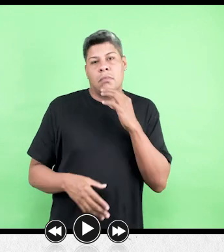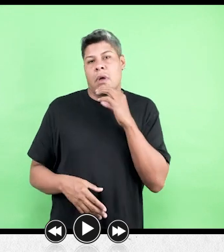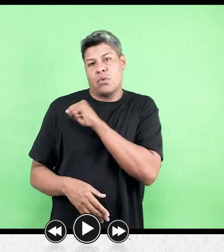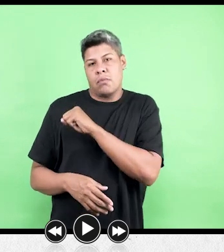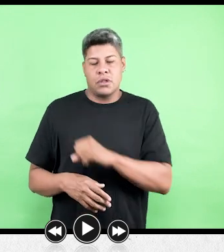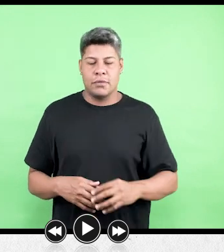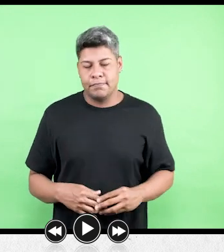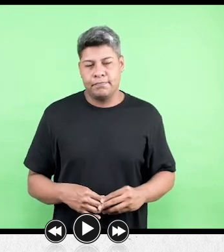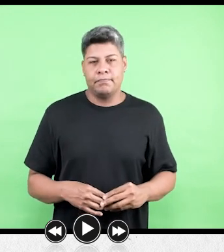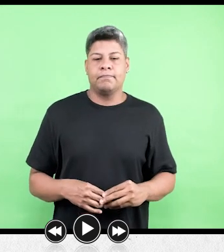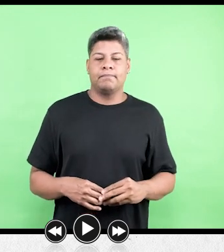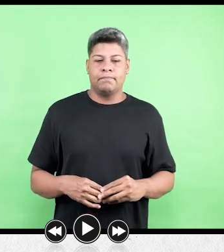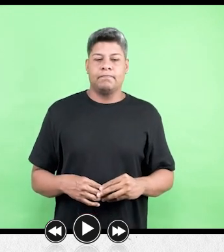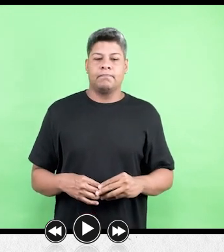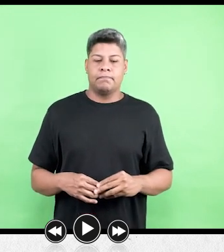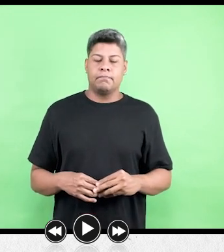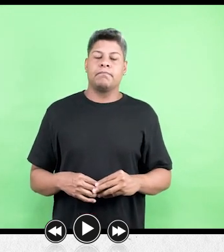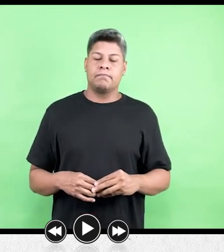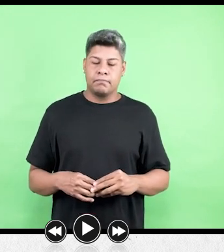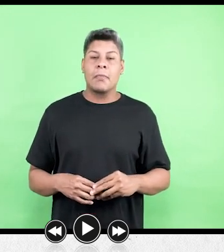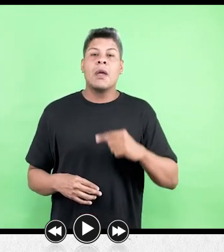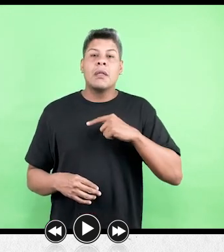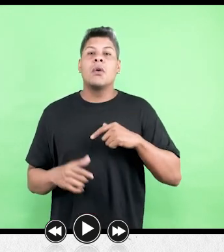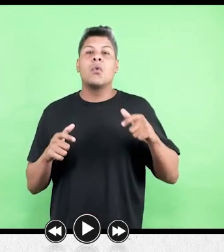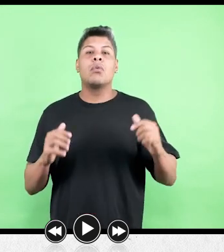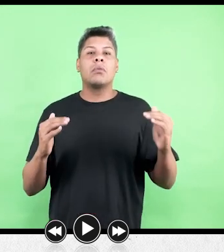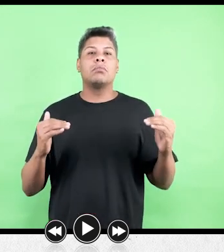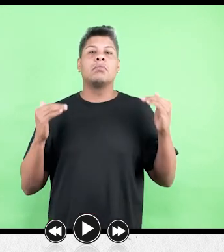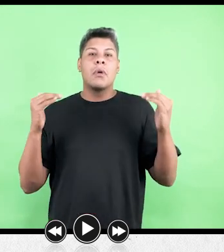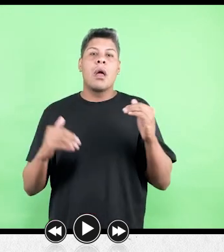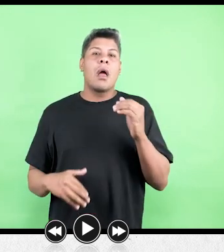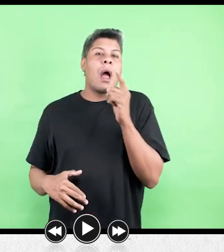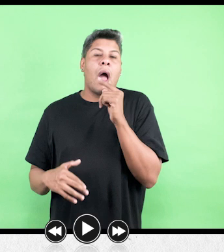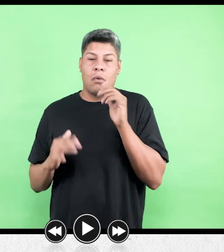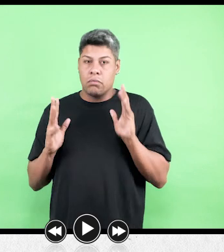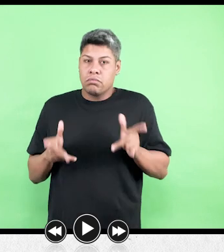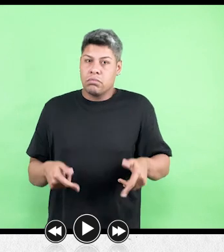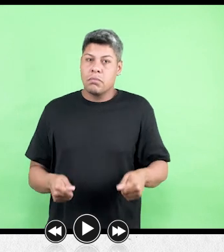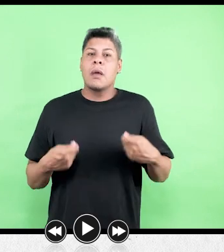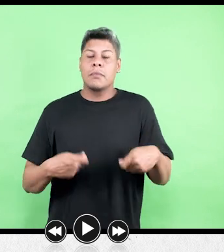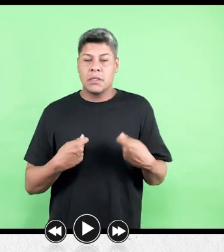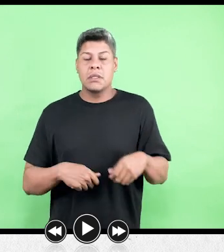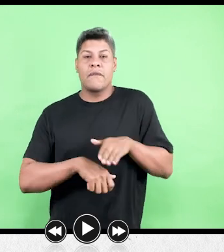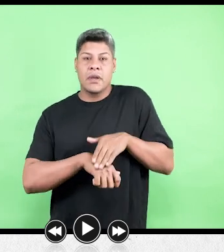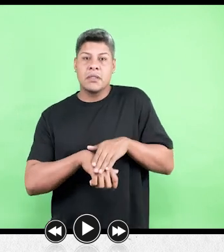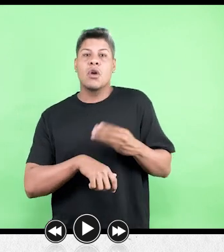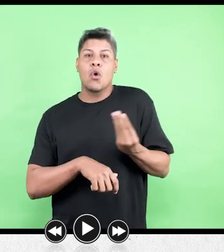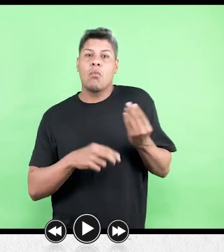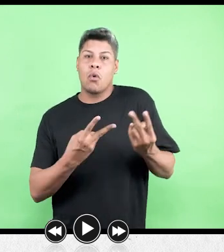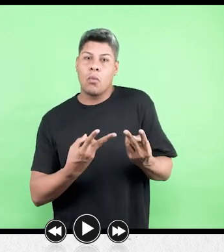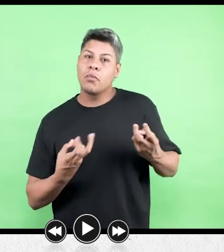automática. Bom, nas estações elevatórias de água bruta, a gente precisa